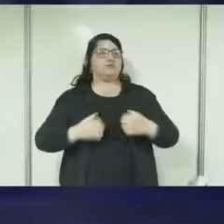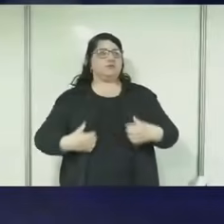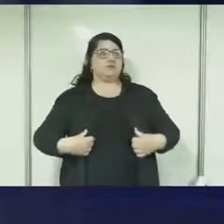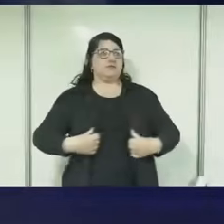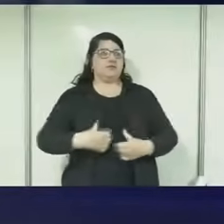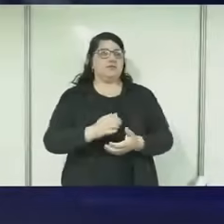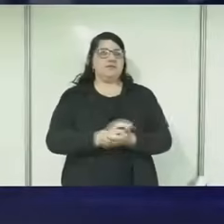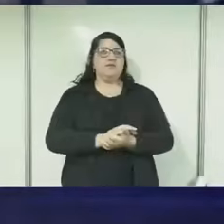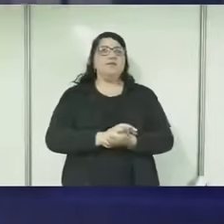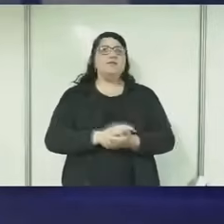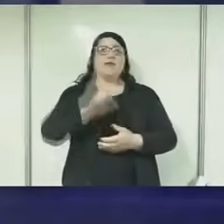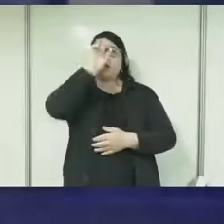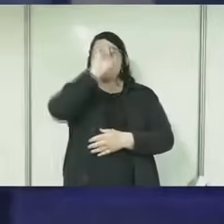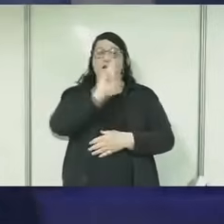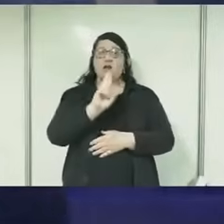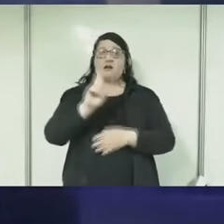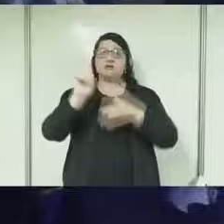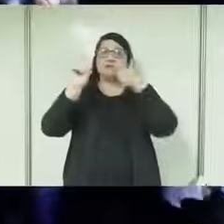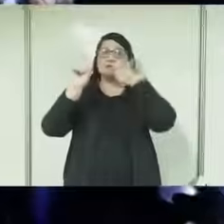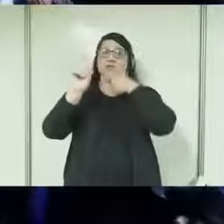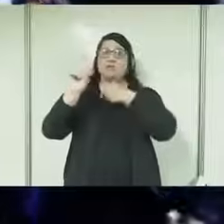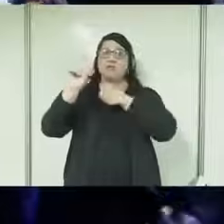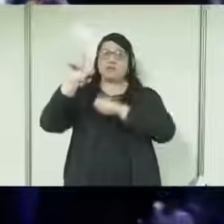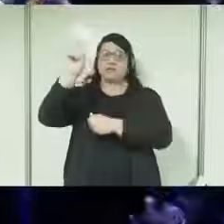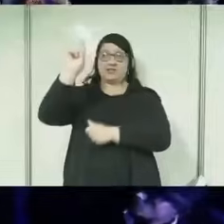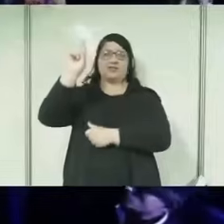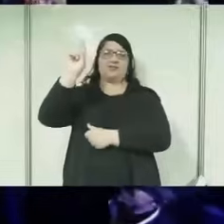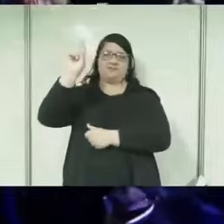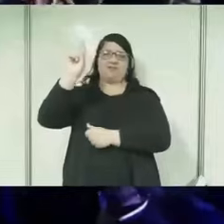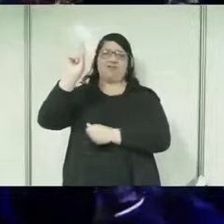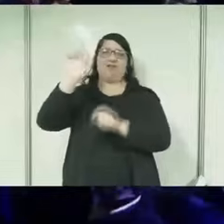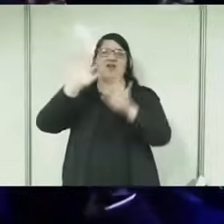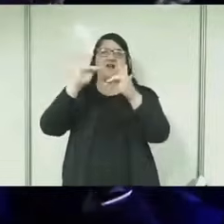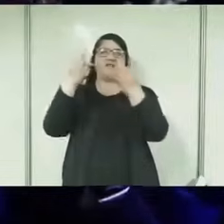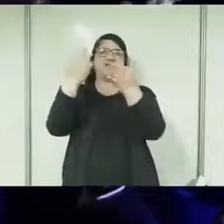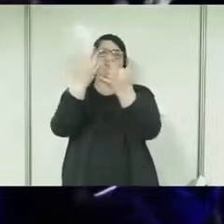Essa Senhora de nossas famílias,